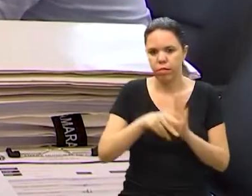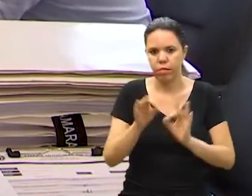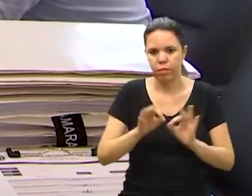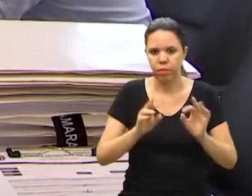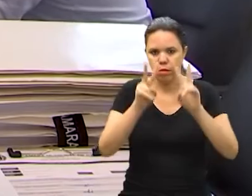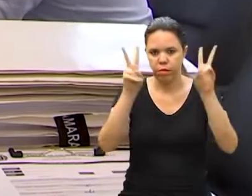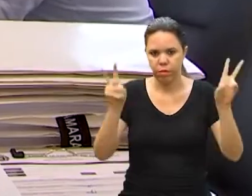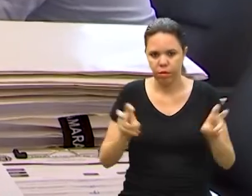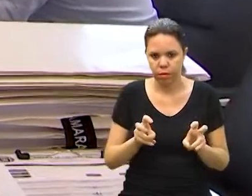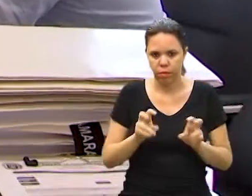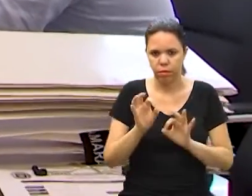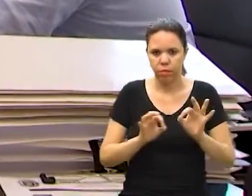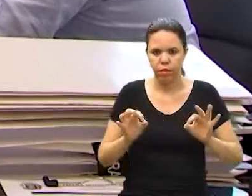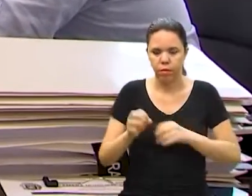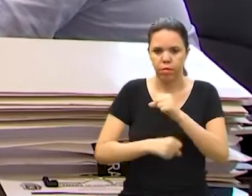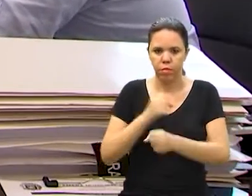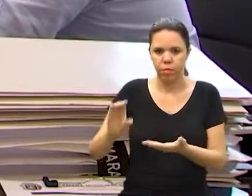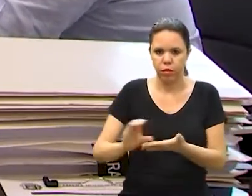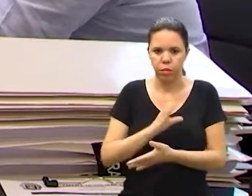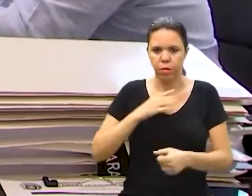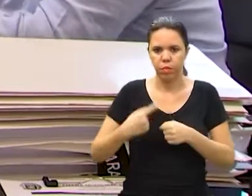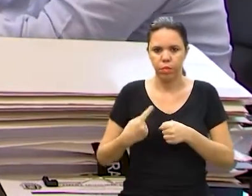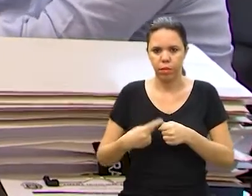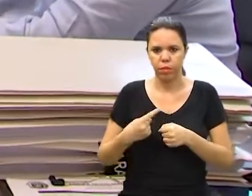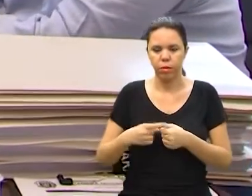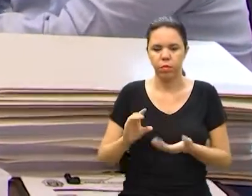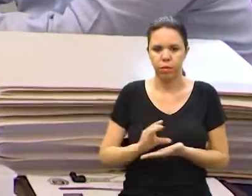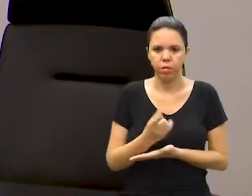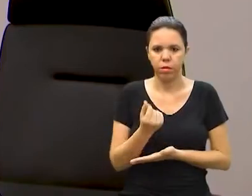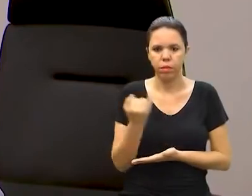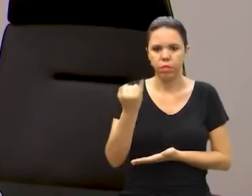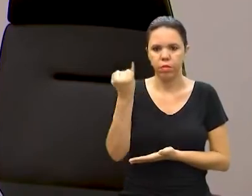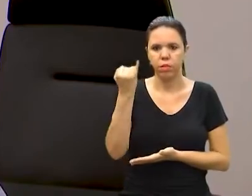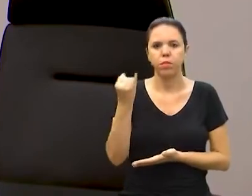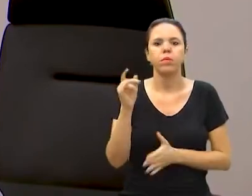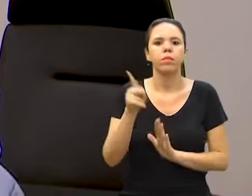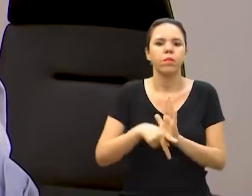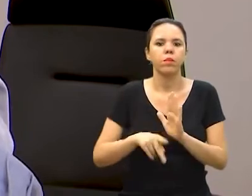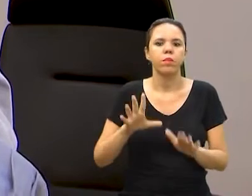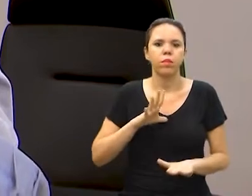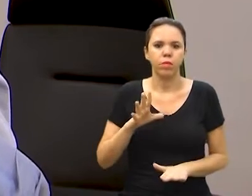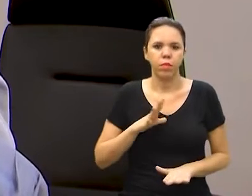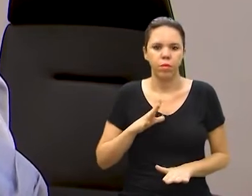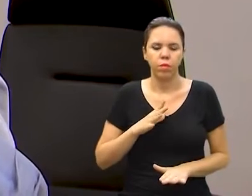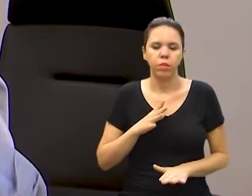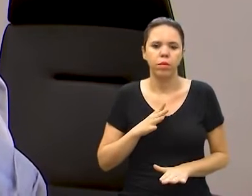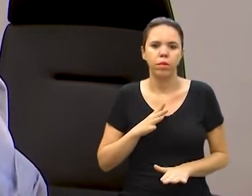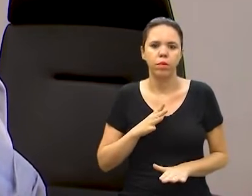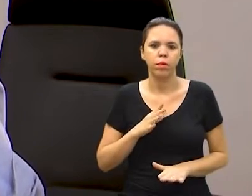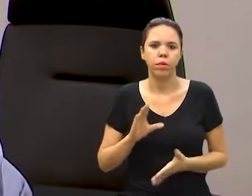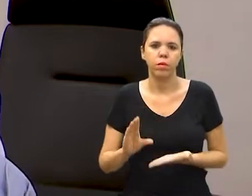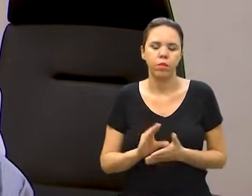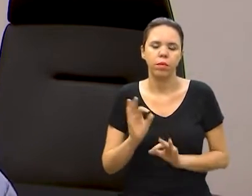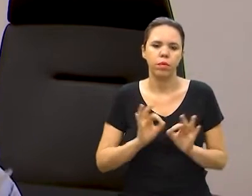os projetos relacionados ao plano plurianual do município e ao orçamento. Importantes projetos para a cidade, né? Que é os PLO